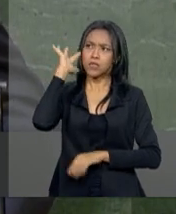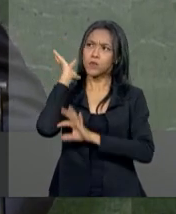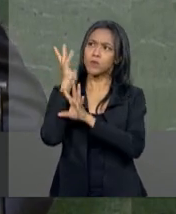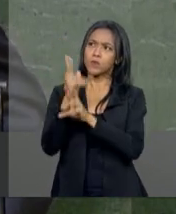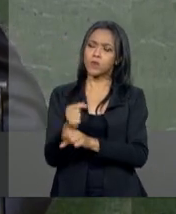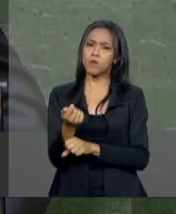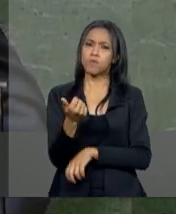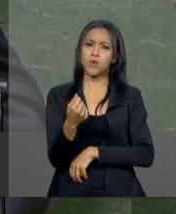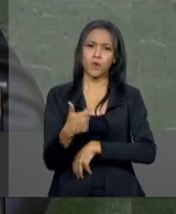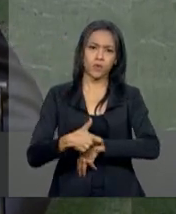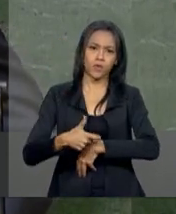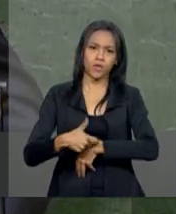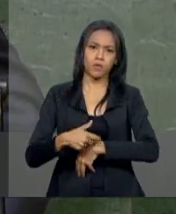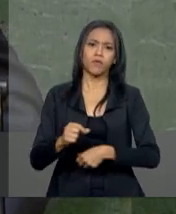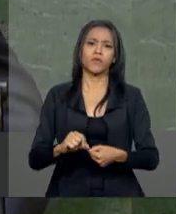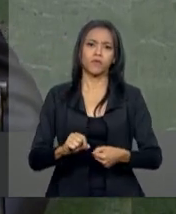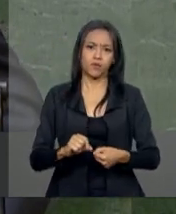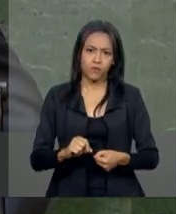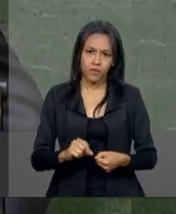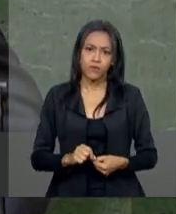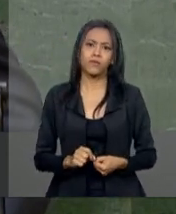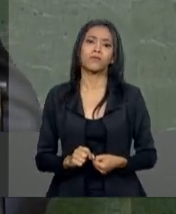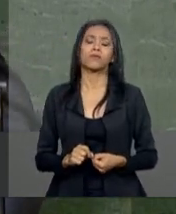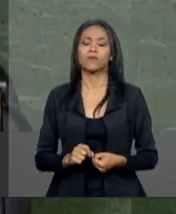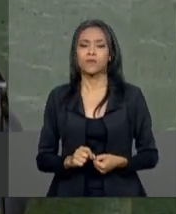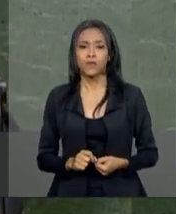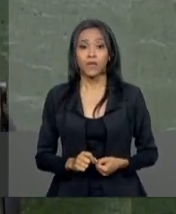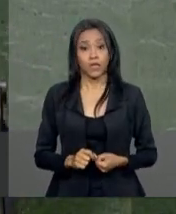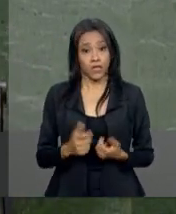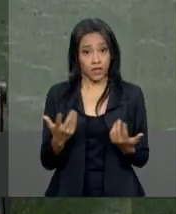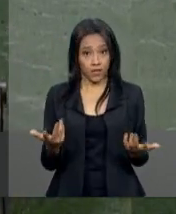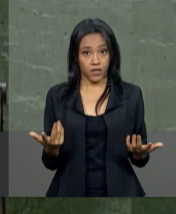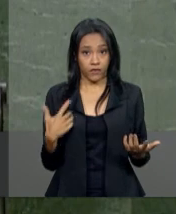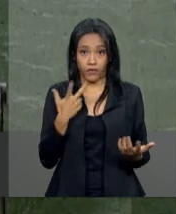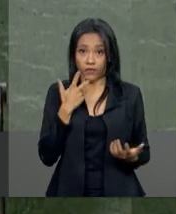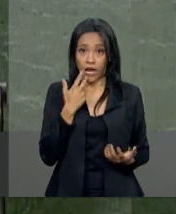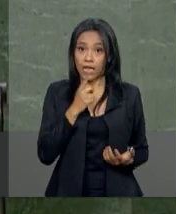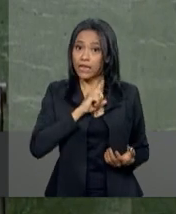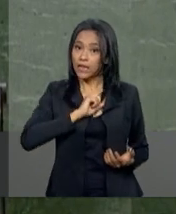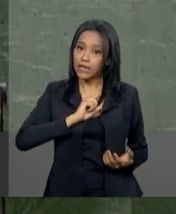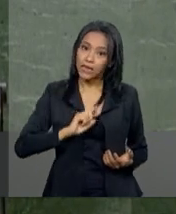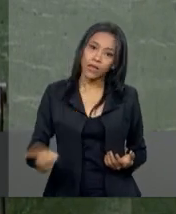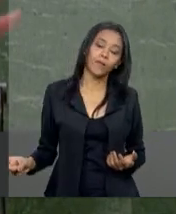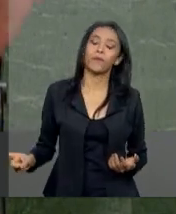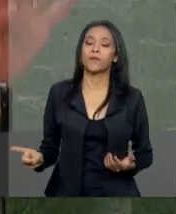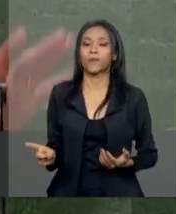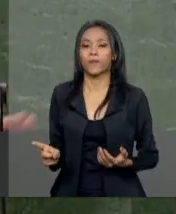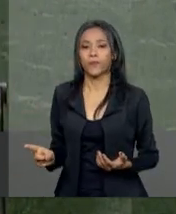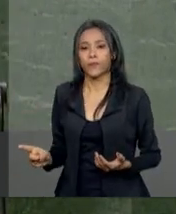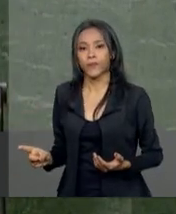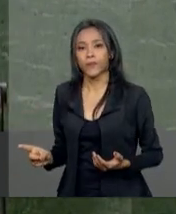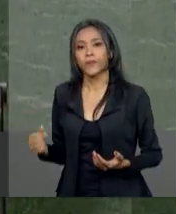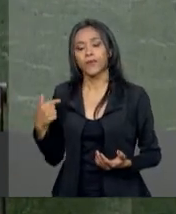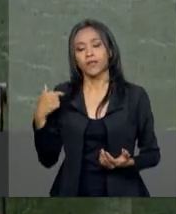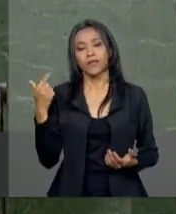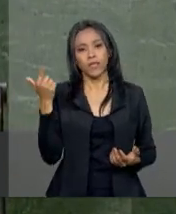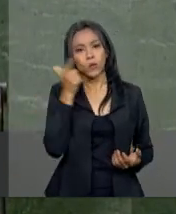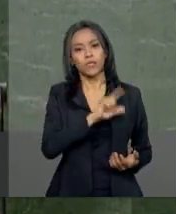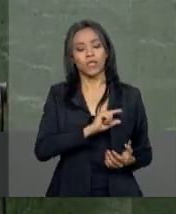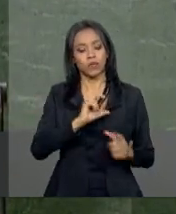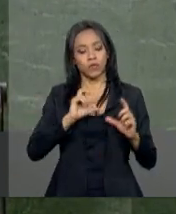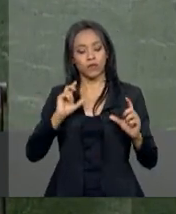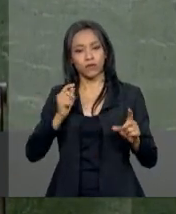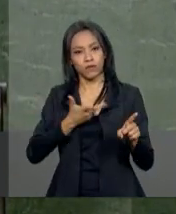tempo de governo dissemos não ao populismo e vencemos a pior recessão da nossa